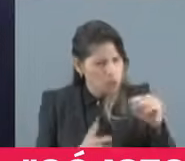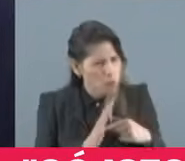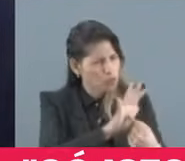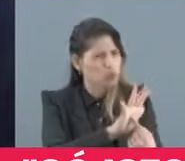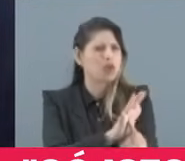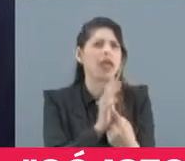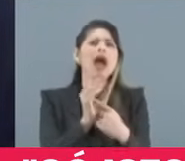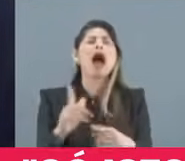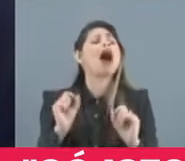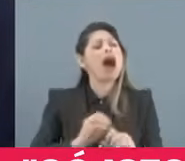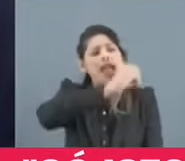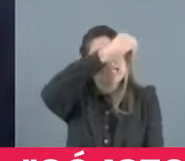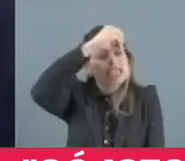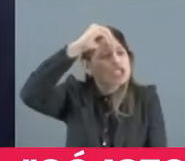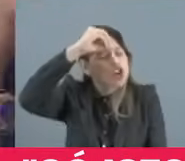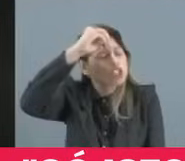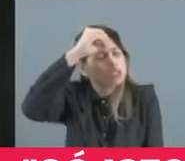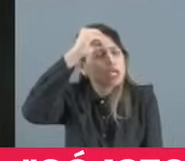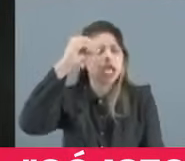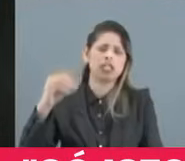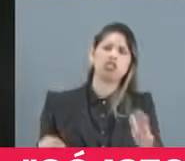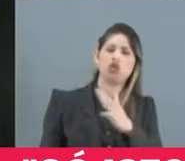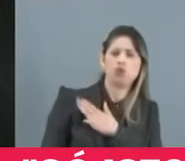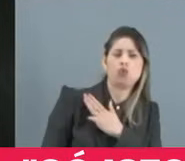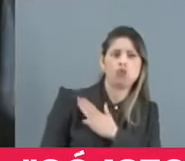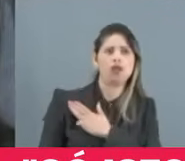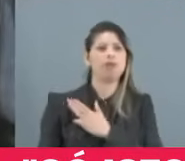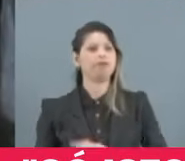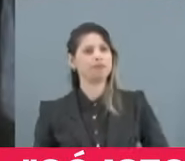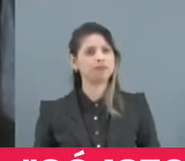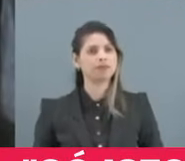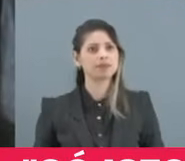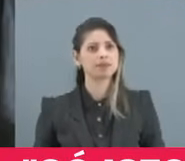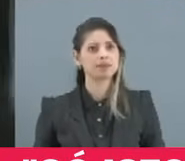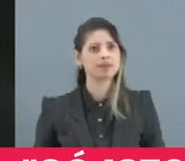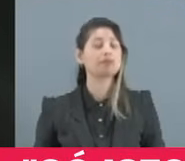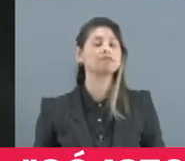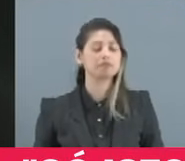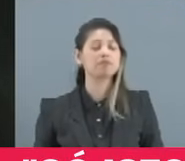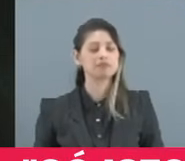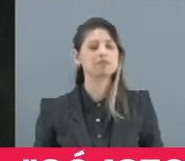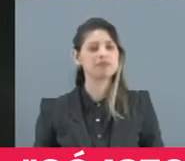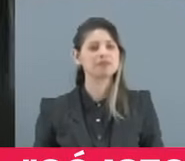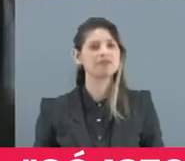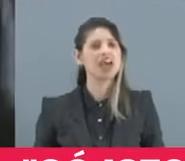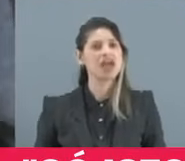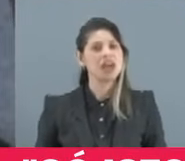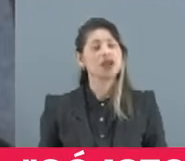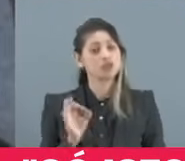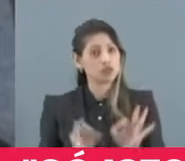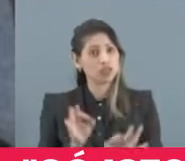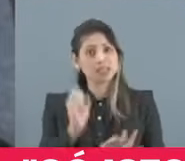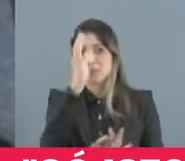presidente Lula. E eu não tenho dúvida que o senhor vai ser responsável para que a justiça brasileira determine a